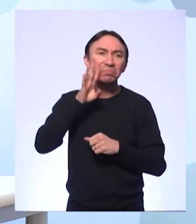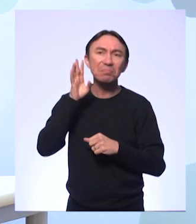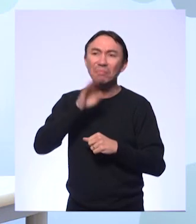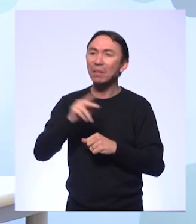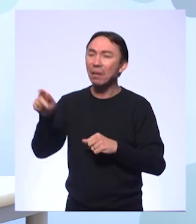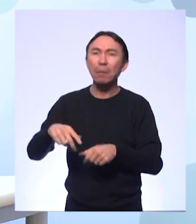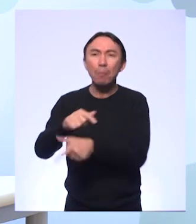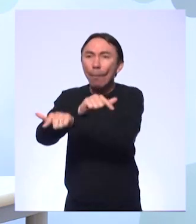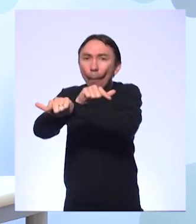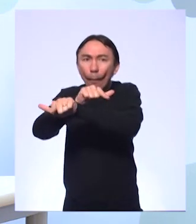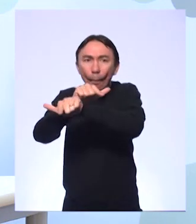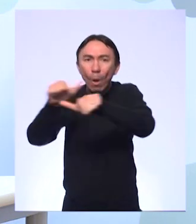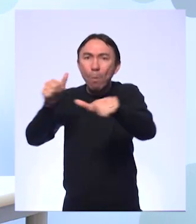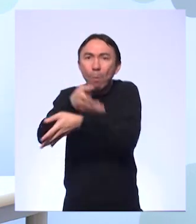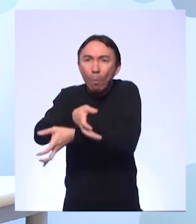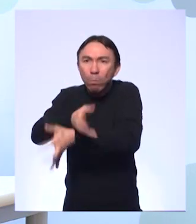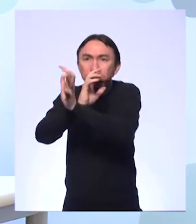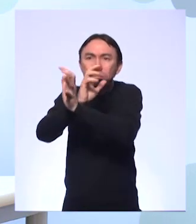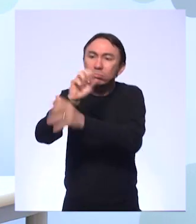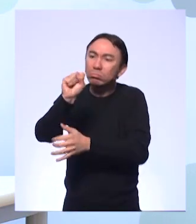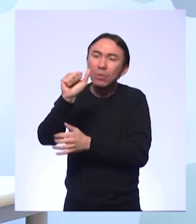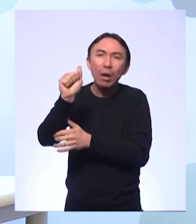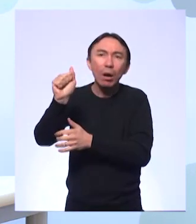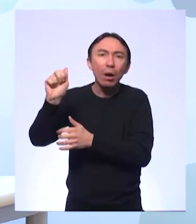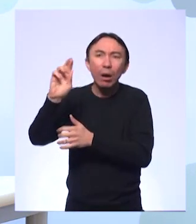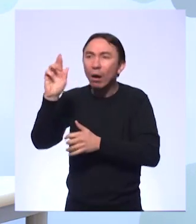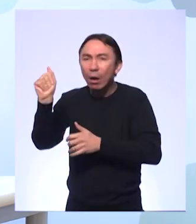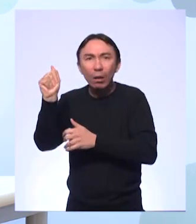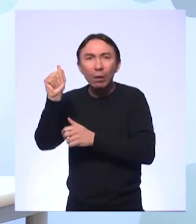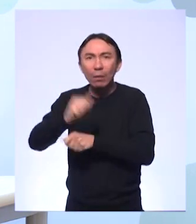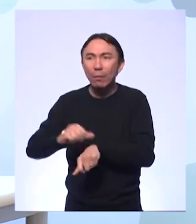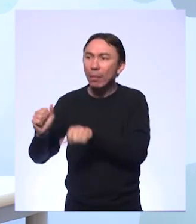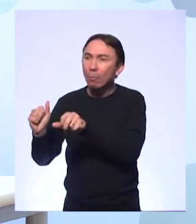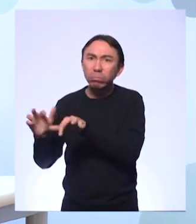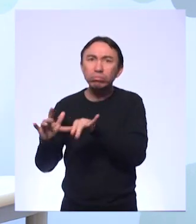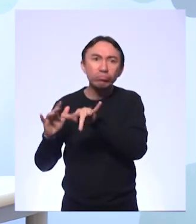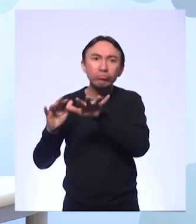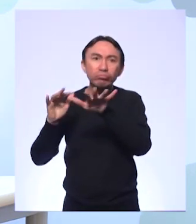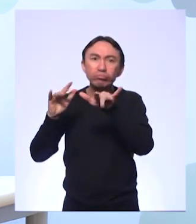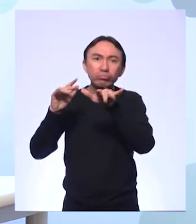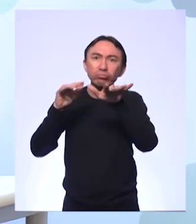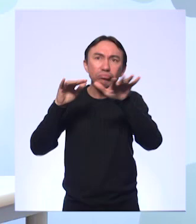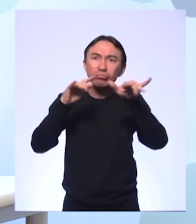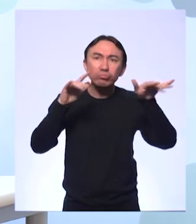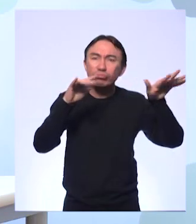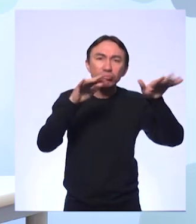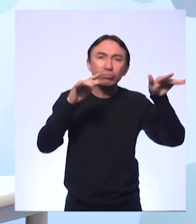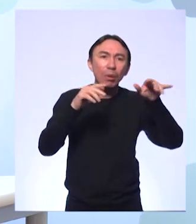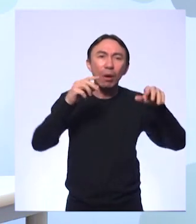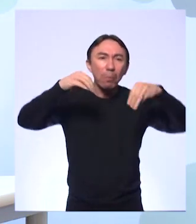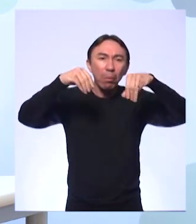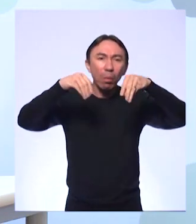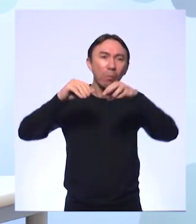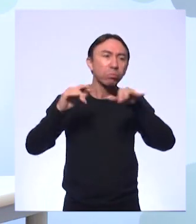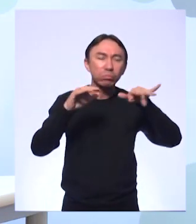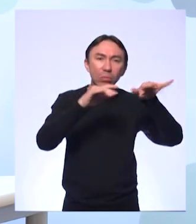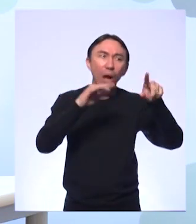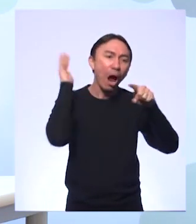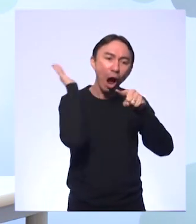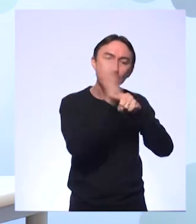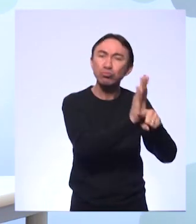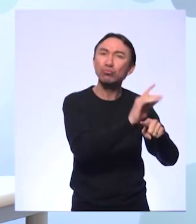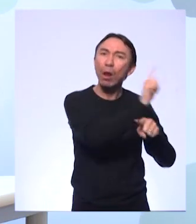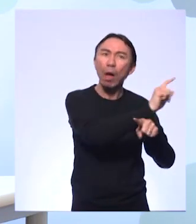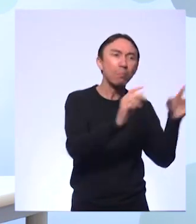região amazônica, levando fósforo, que é substancialmente necessário aí para o desenvolvimento da nossa floresta. Tudo